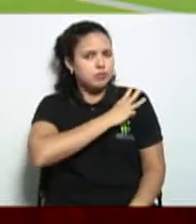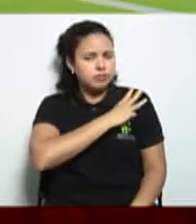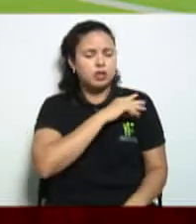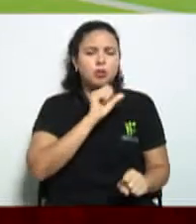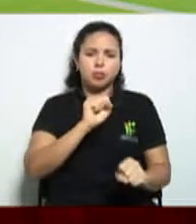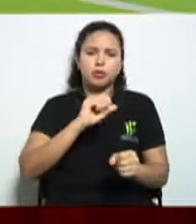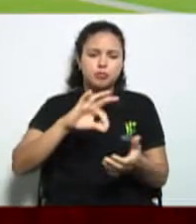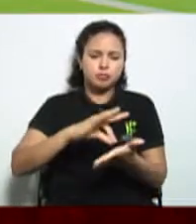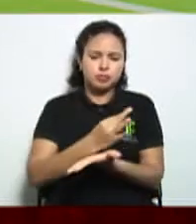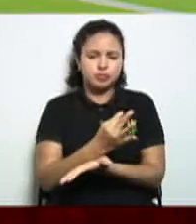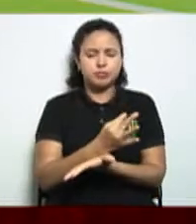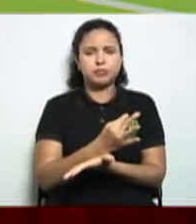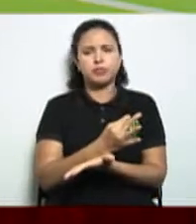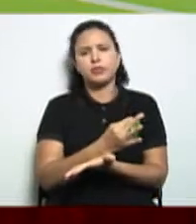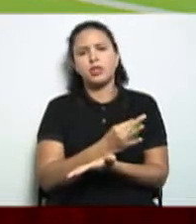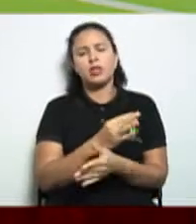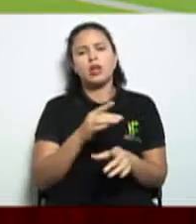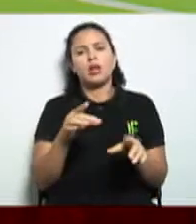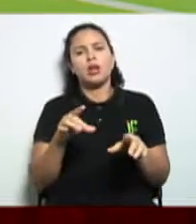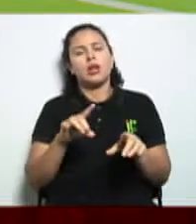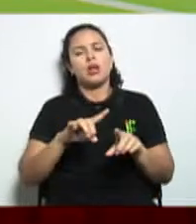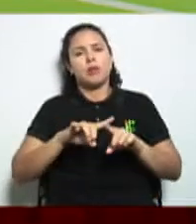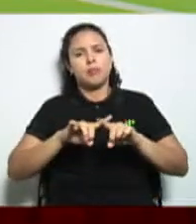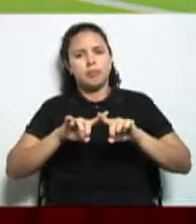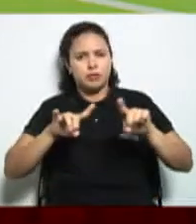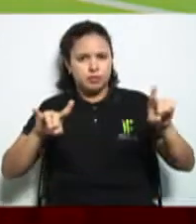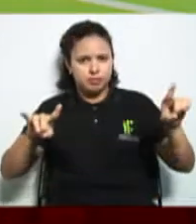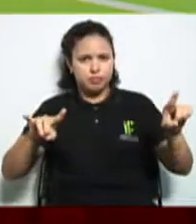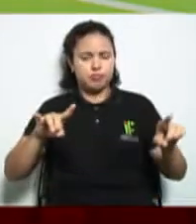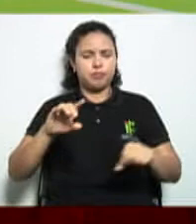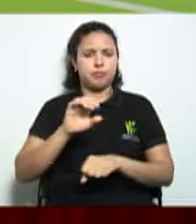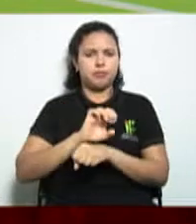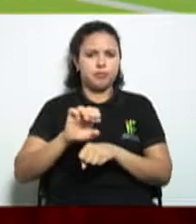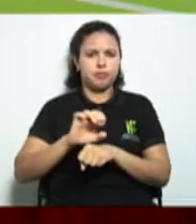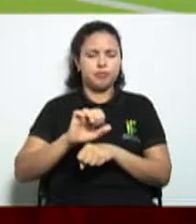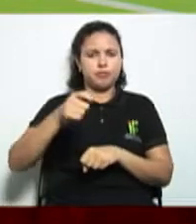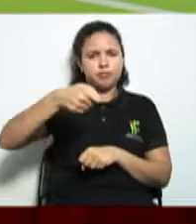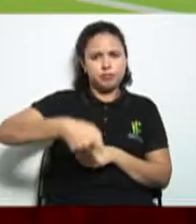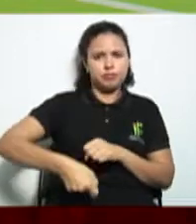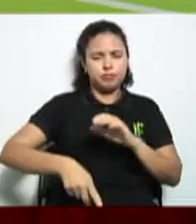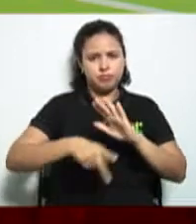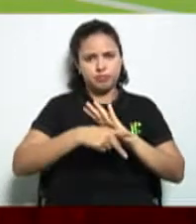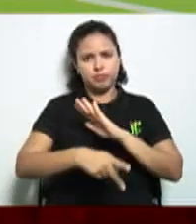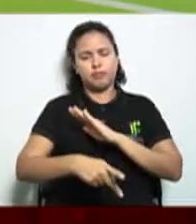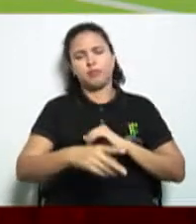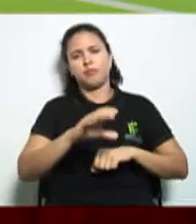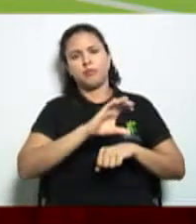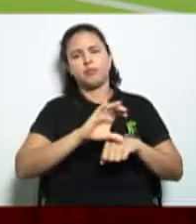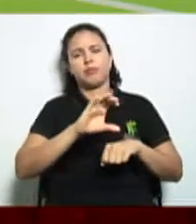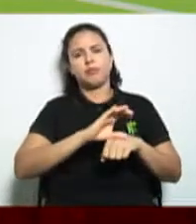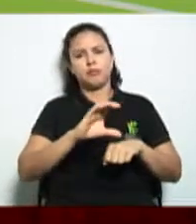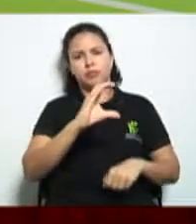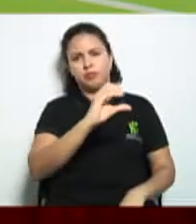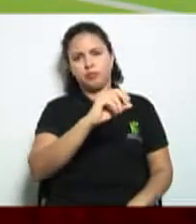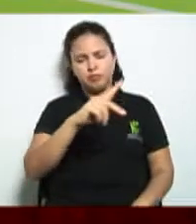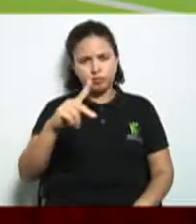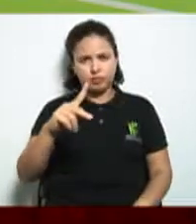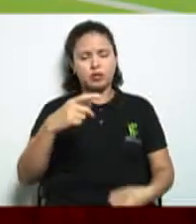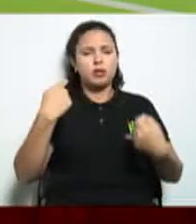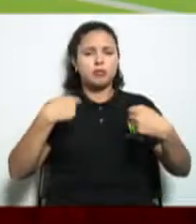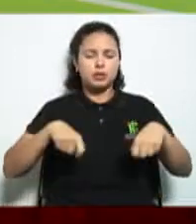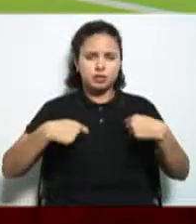cumprir o estágio obrigatório do curso de cooperativismo, só se você fazê-lo, em uma